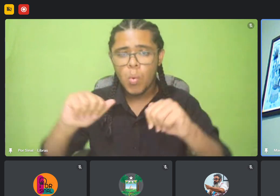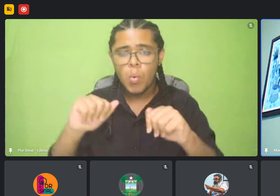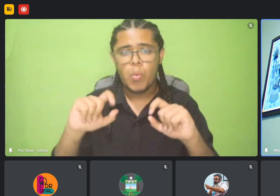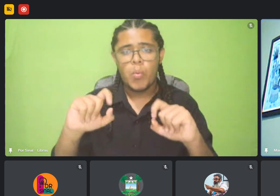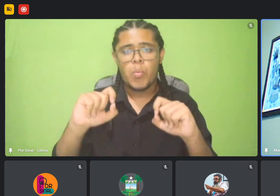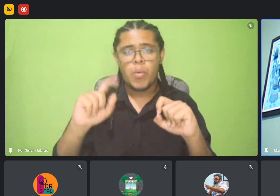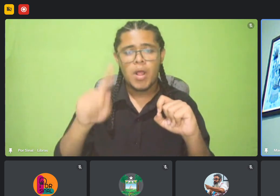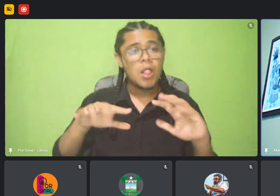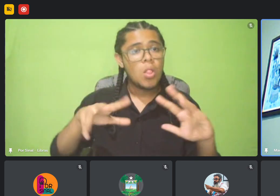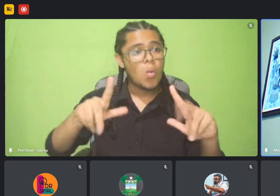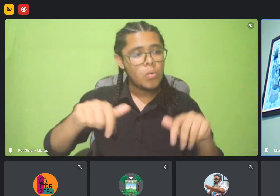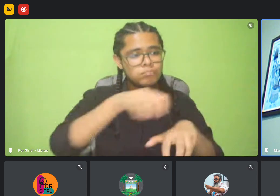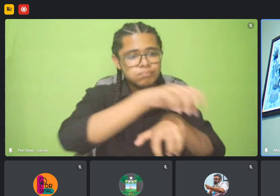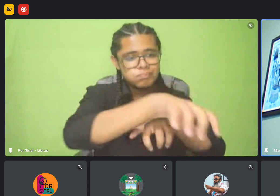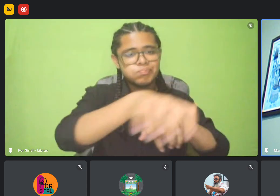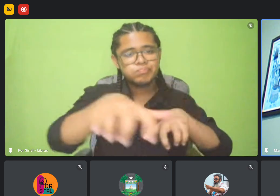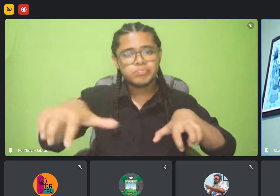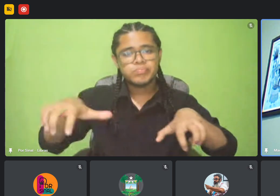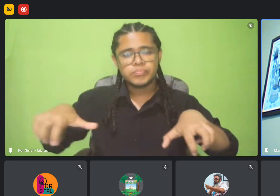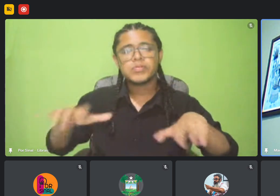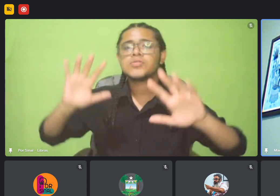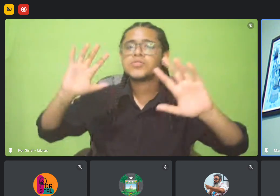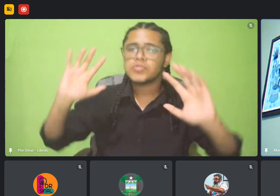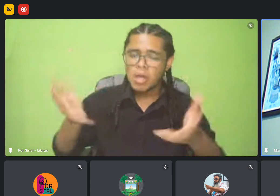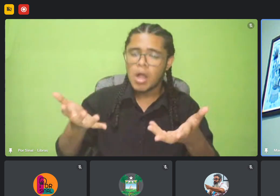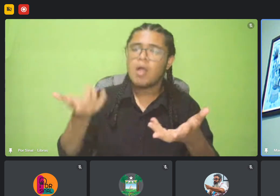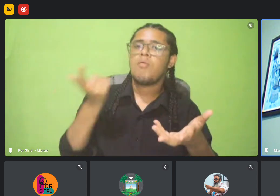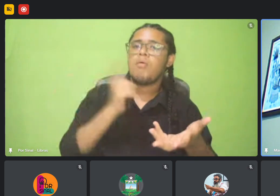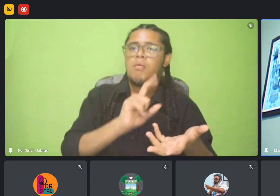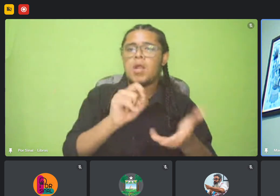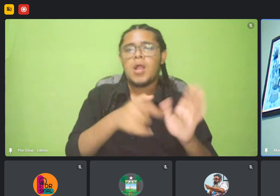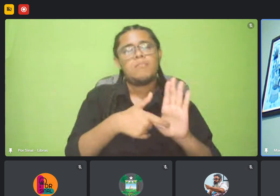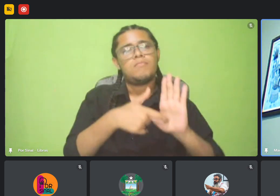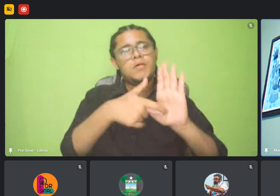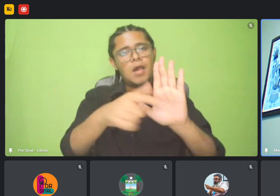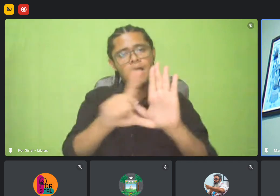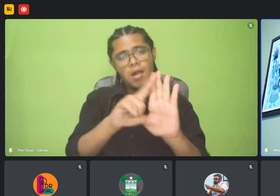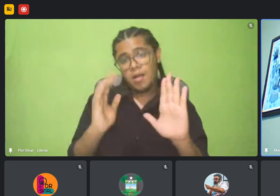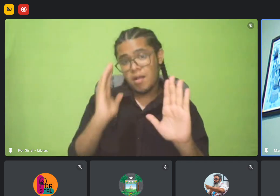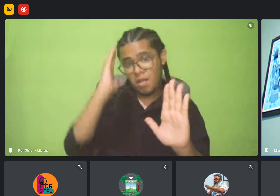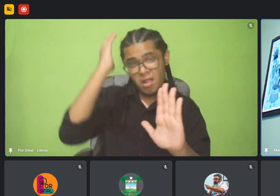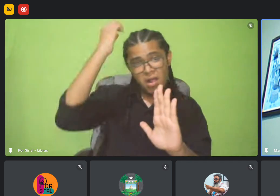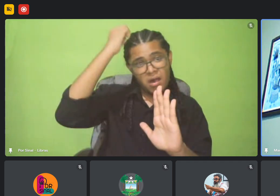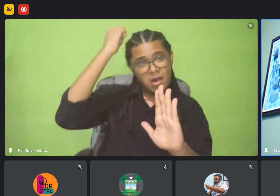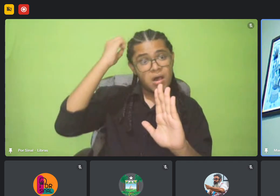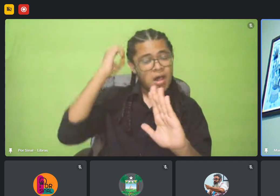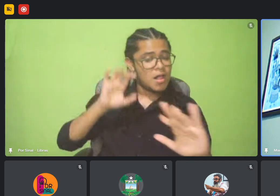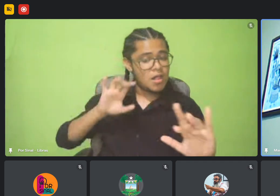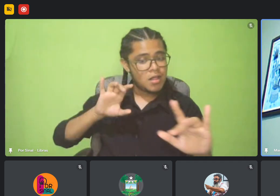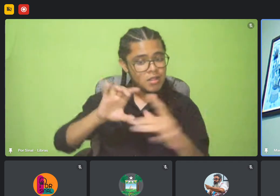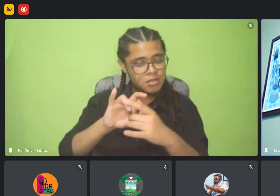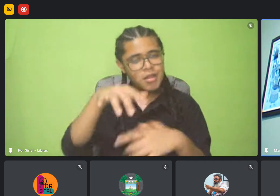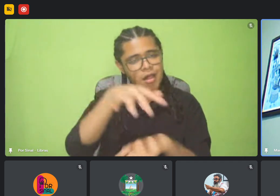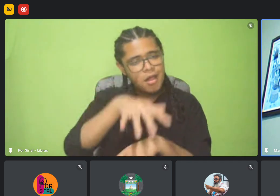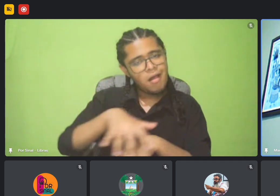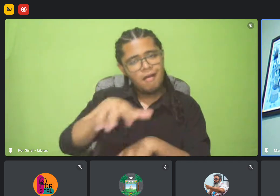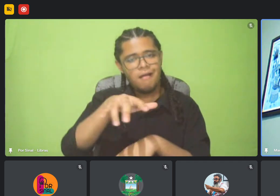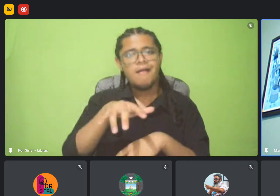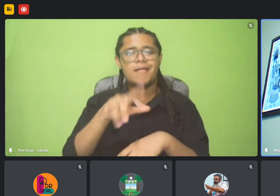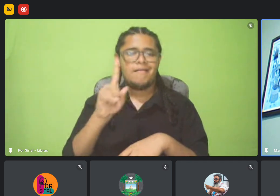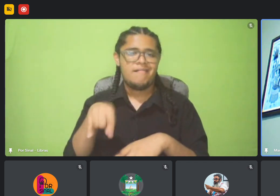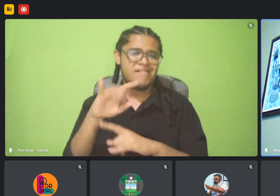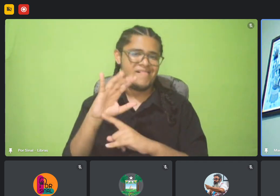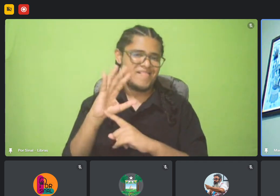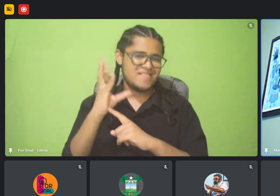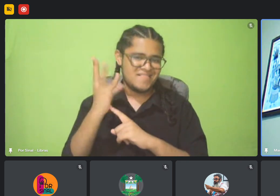setoriais, aonde a gente consegue enfatizar a Paulo Gustavo em si do ponto de vista mais artístico. Agora, dos